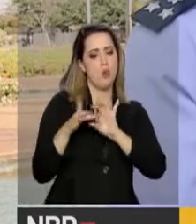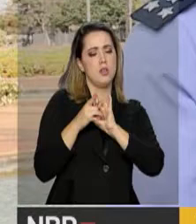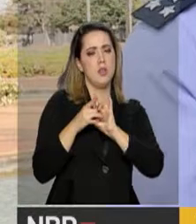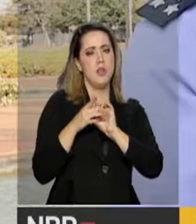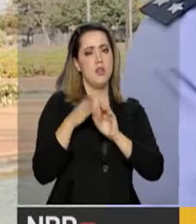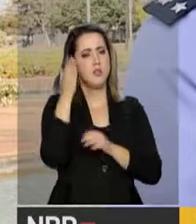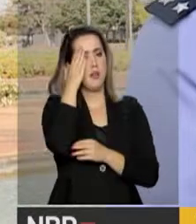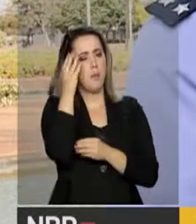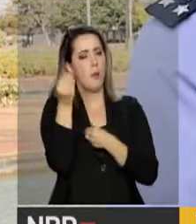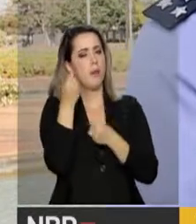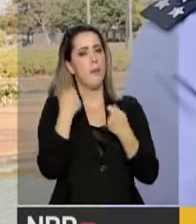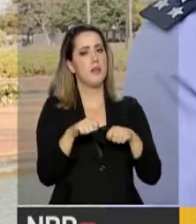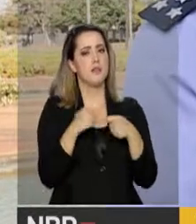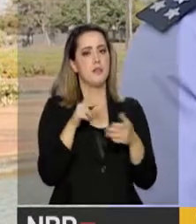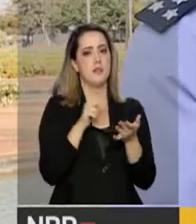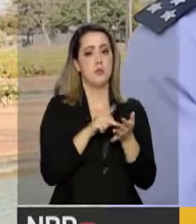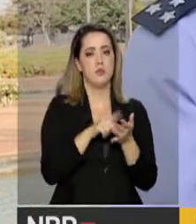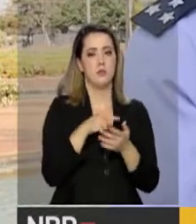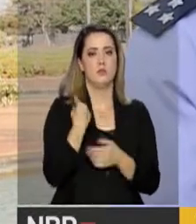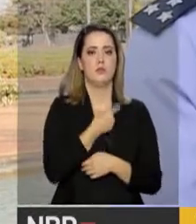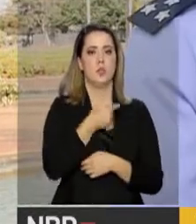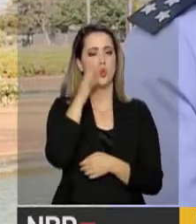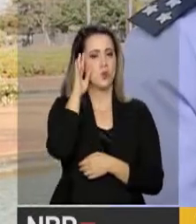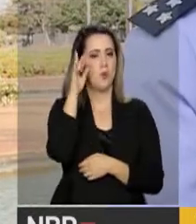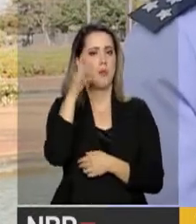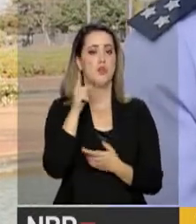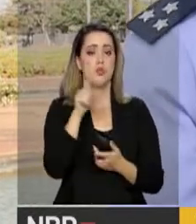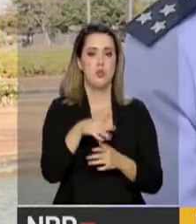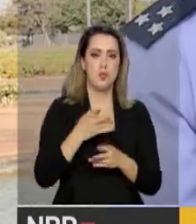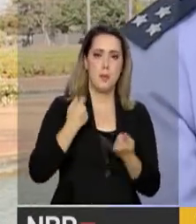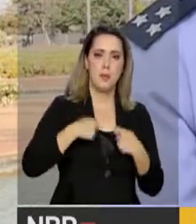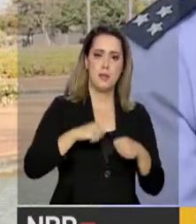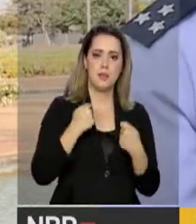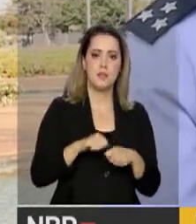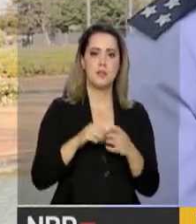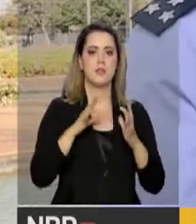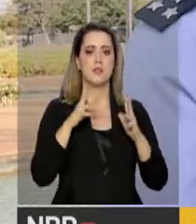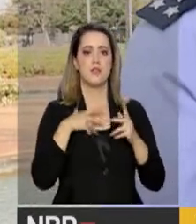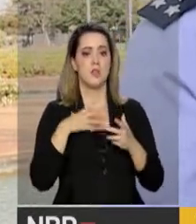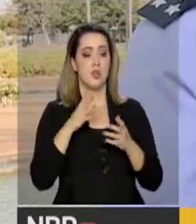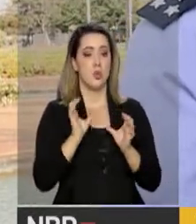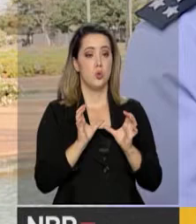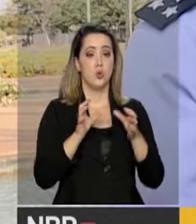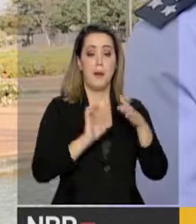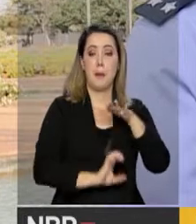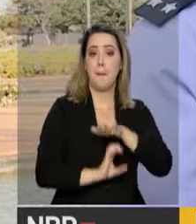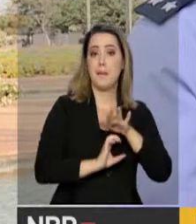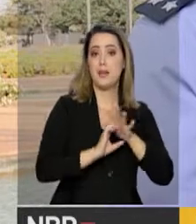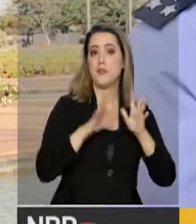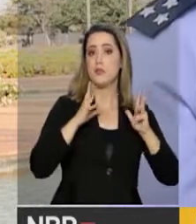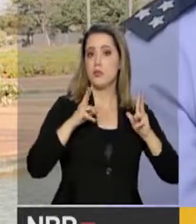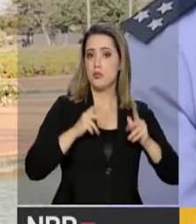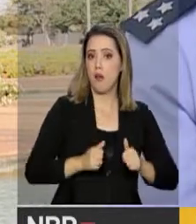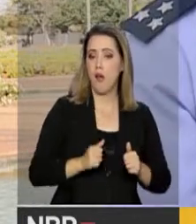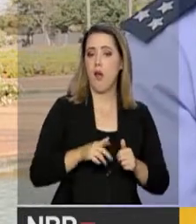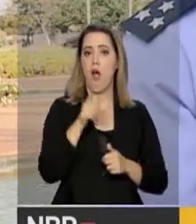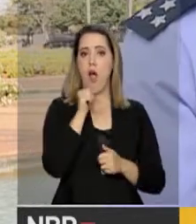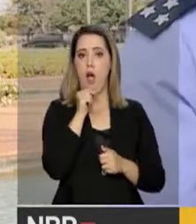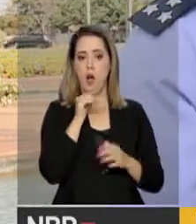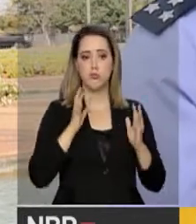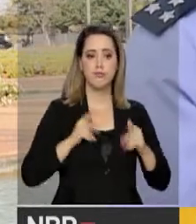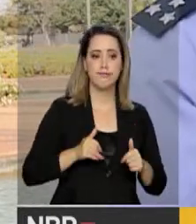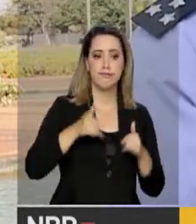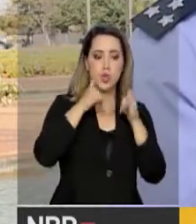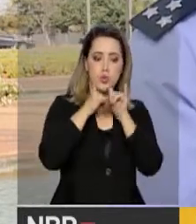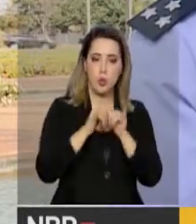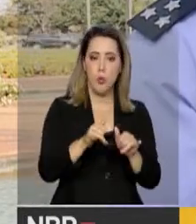agências. E por incrível que pareça, são coisas que a gente não imagina. Envolve companhia de saneamento, companhia de água e esgoto, companhia de energia elétrica,